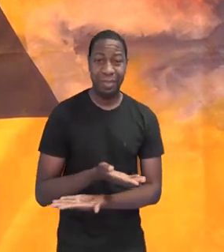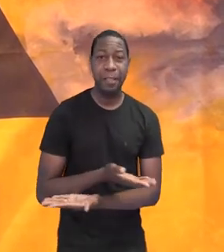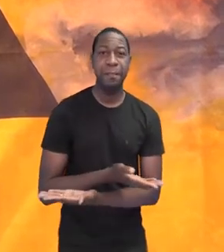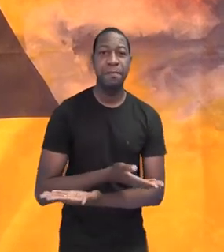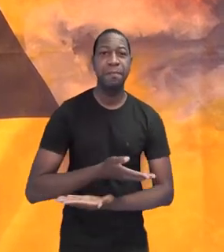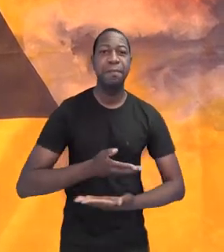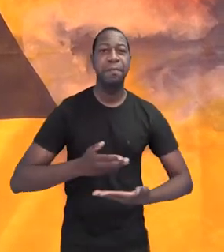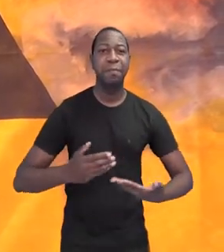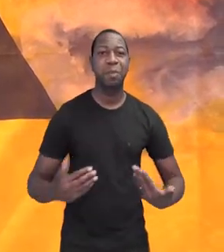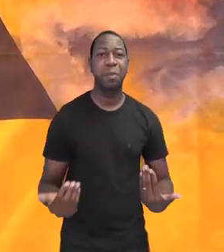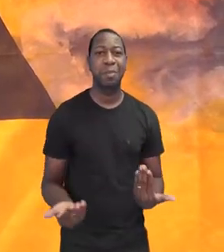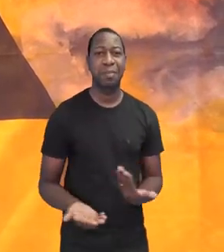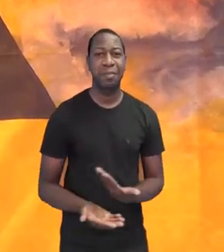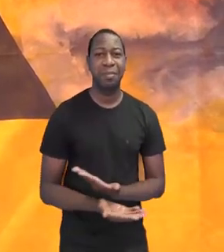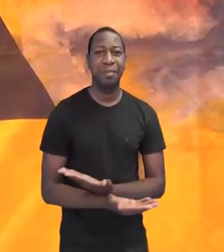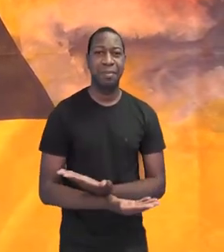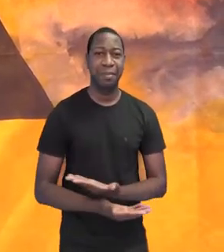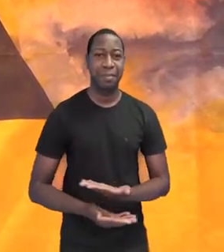sou assim.